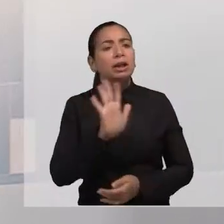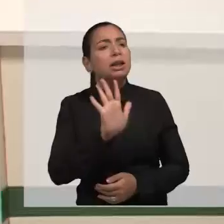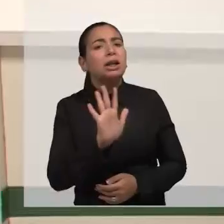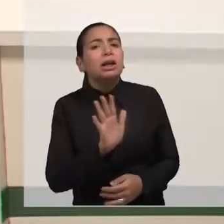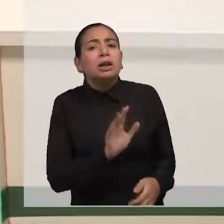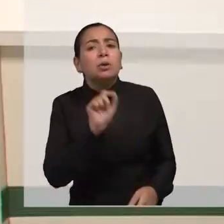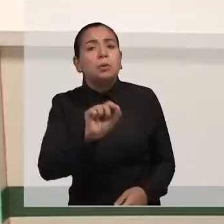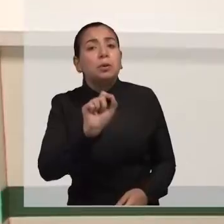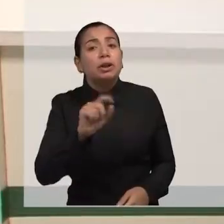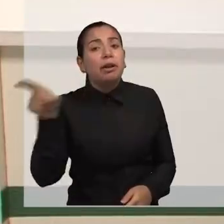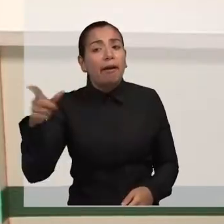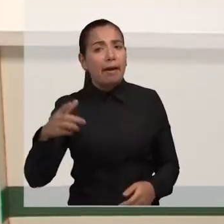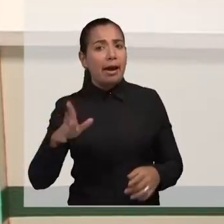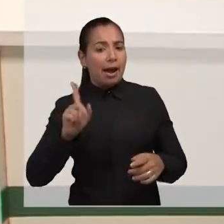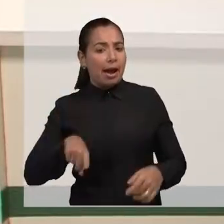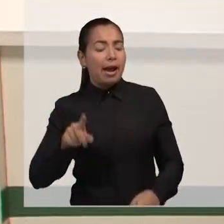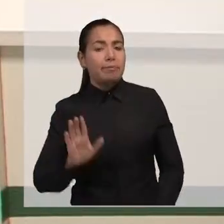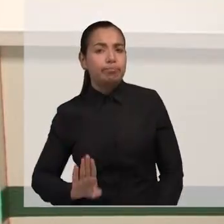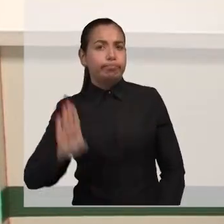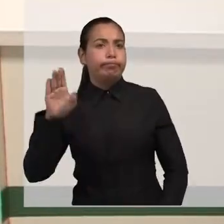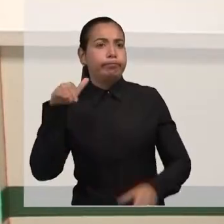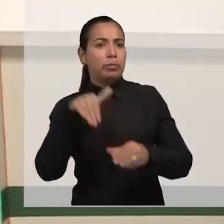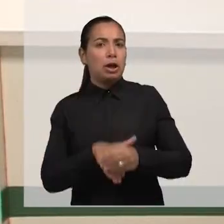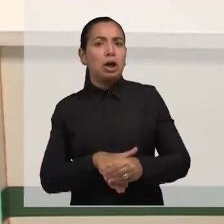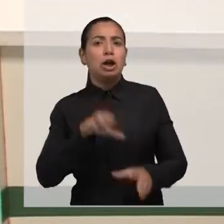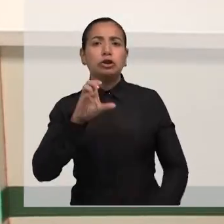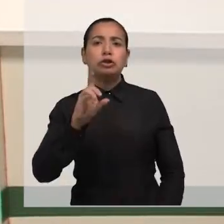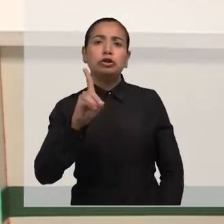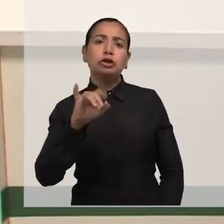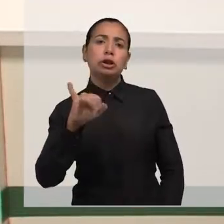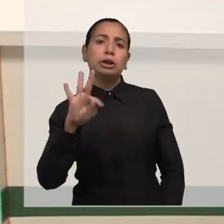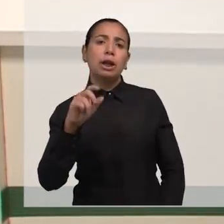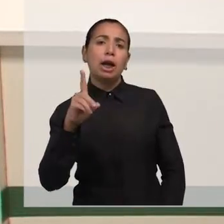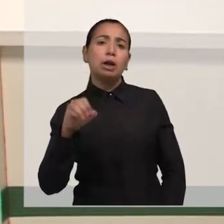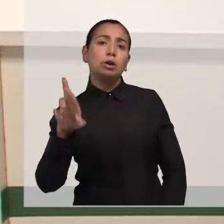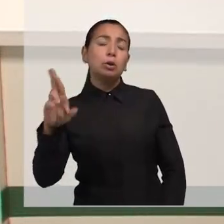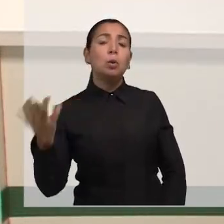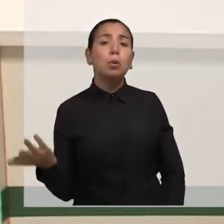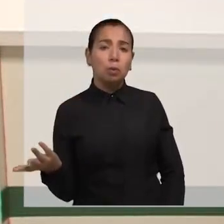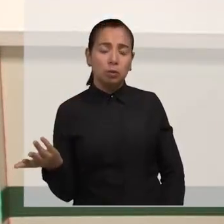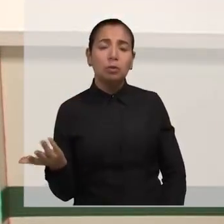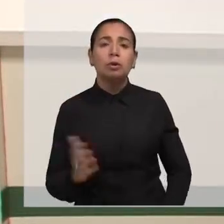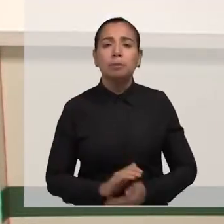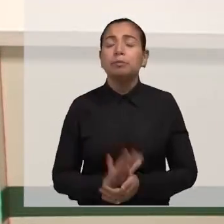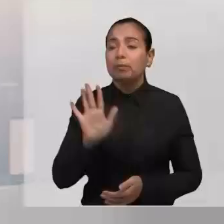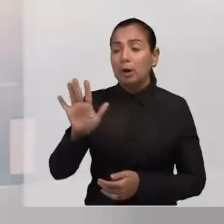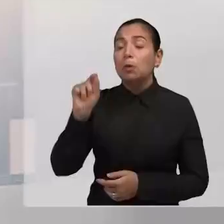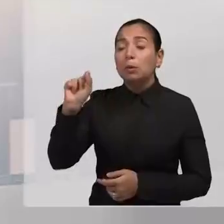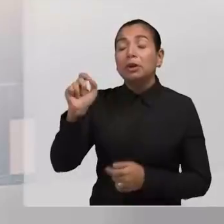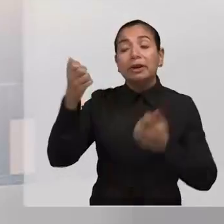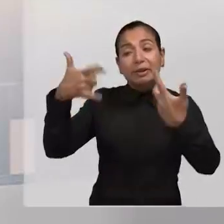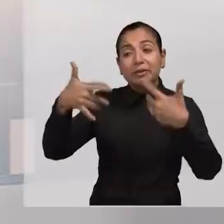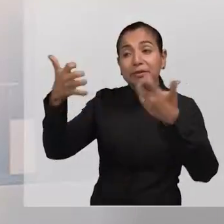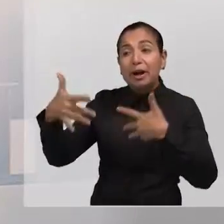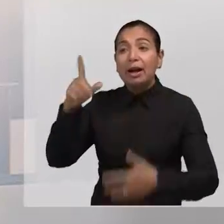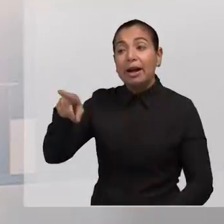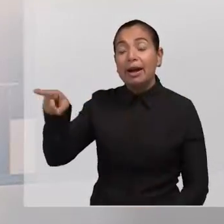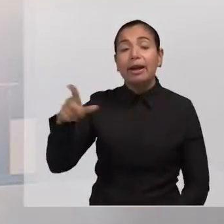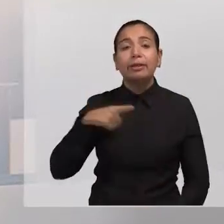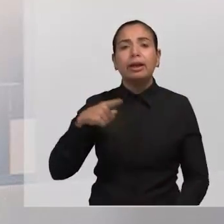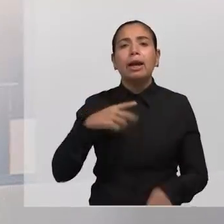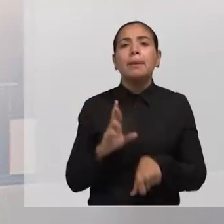ele era candidato a ditador. O Augusto Nunes, a qual o Carlos Frederico está se referindo, é um dos principais representantes da revista